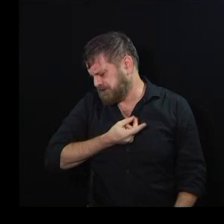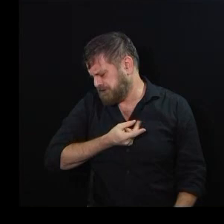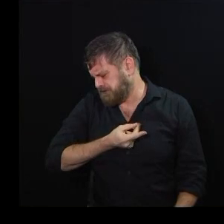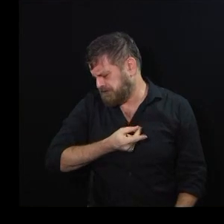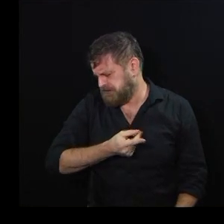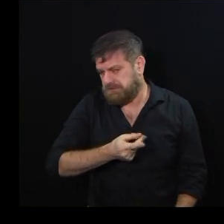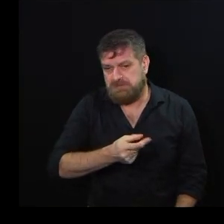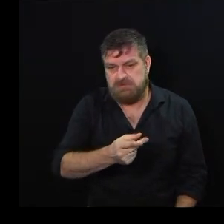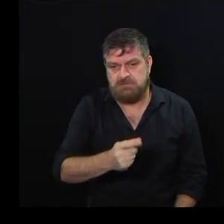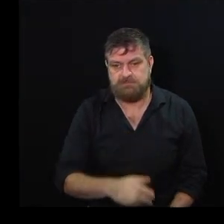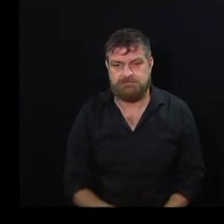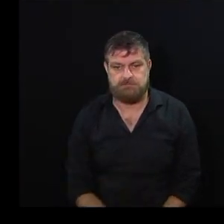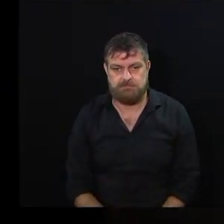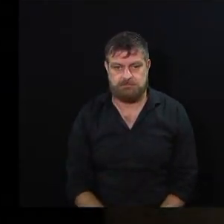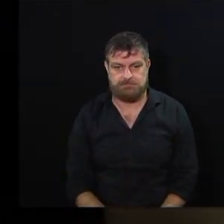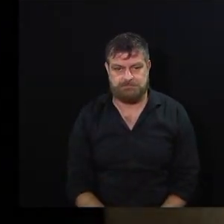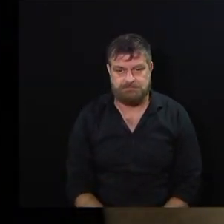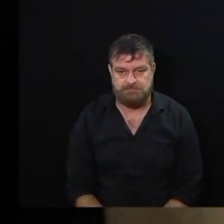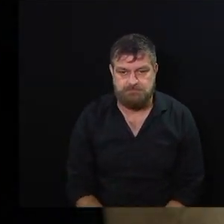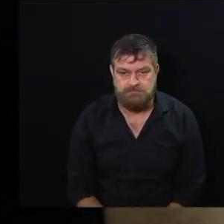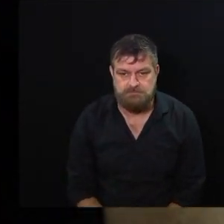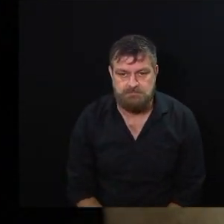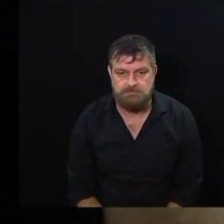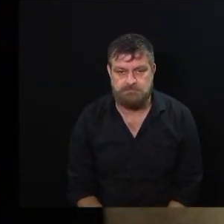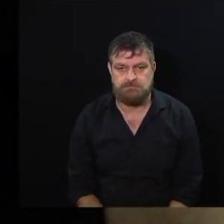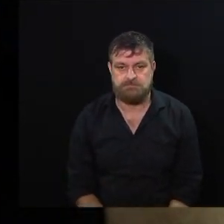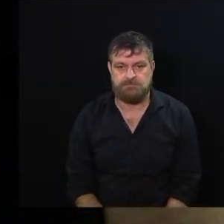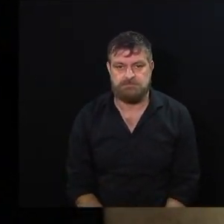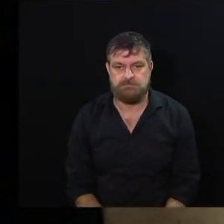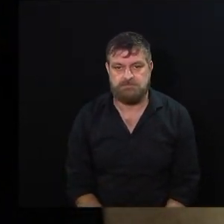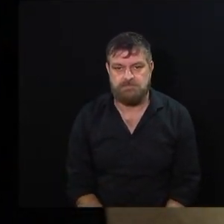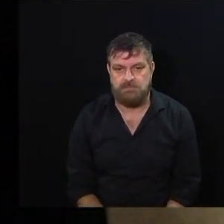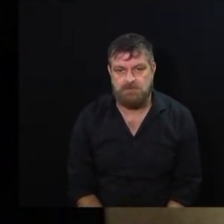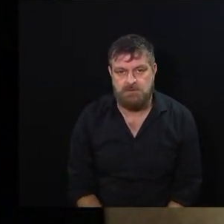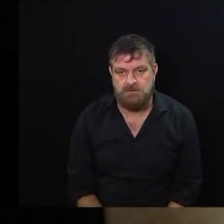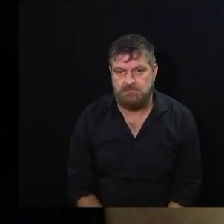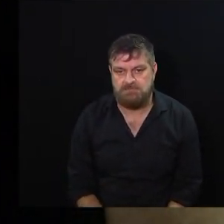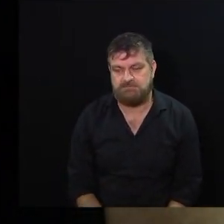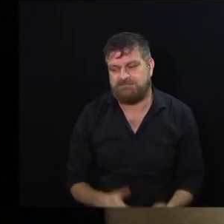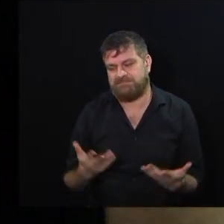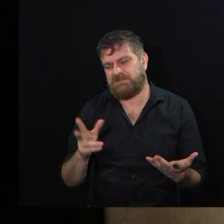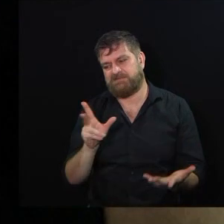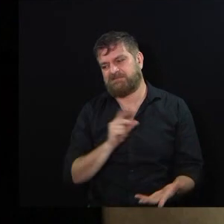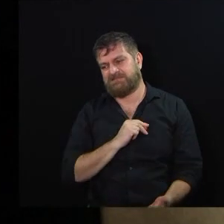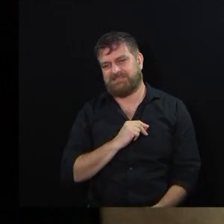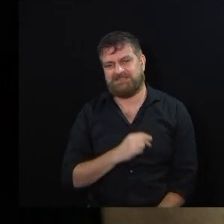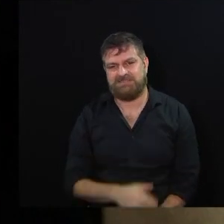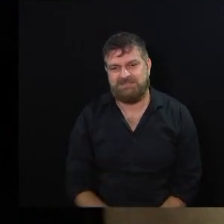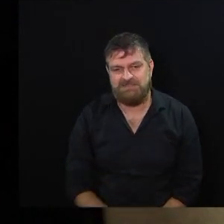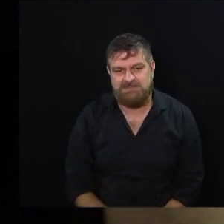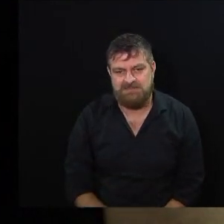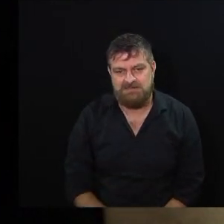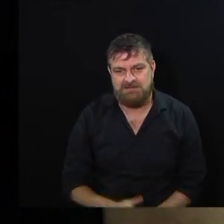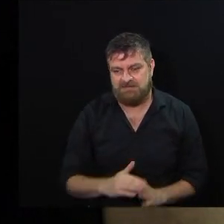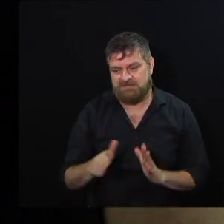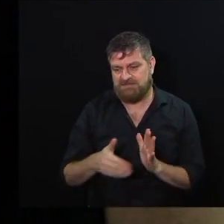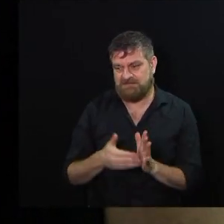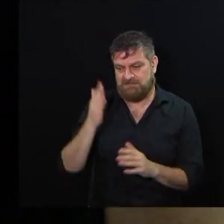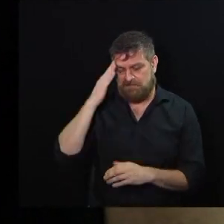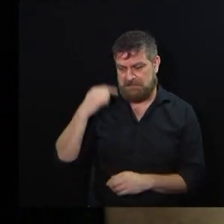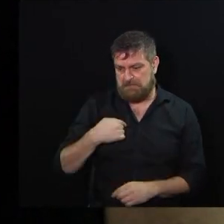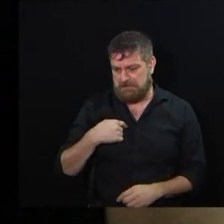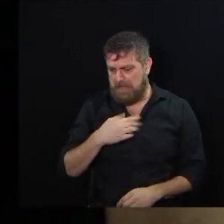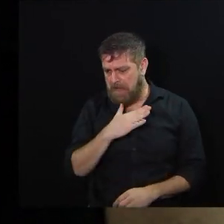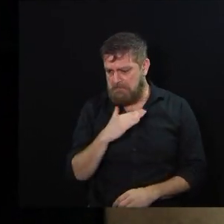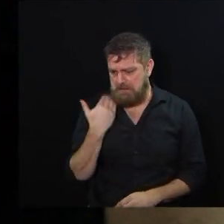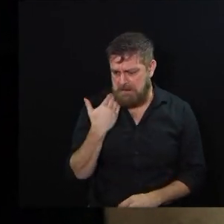é uma coisa básica. Ah, minha filha. Tudo pra mim, eu vou morrer agora. Porque né,